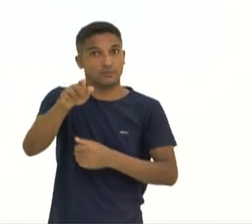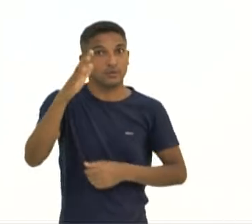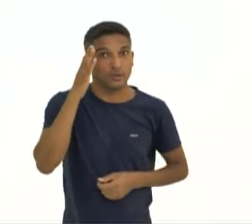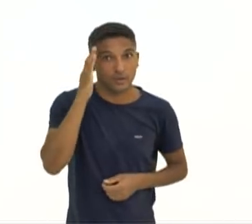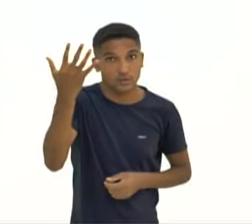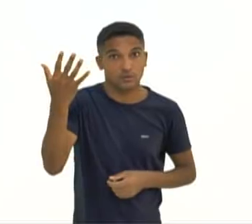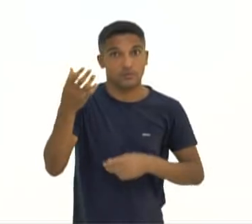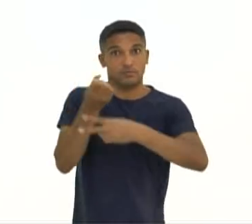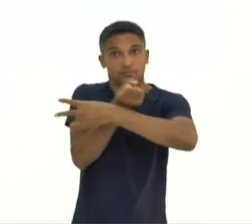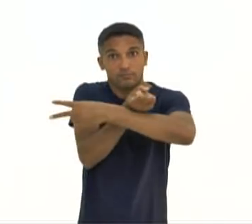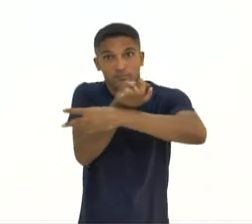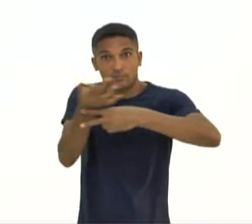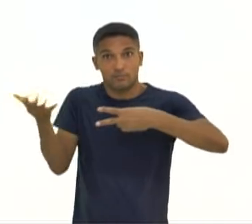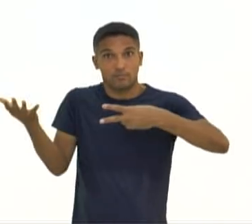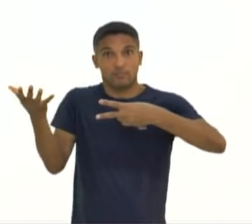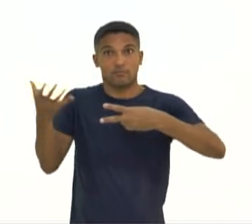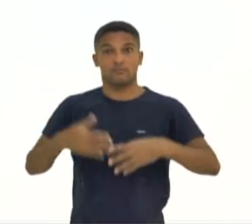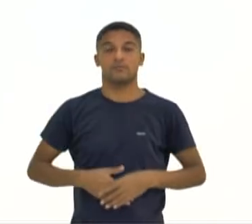voltamos.